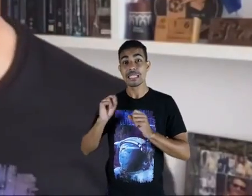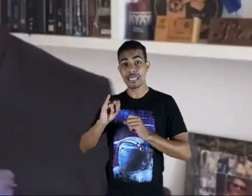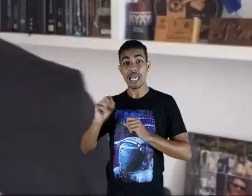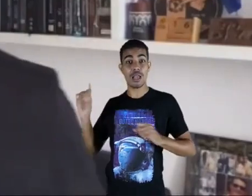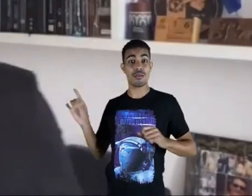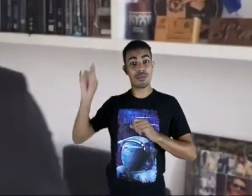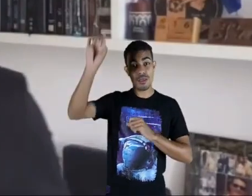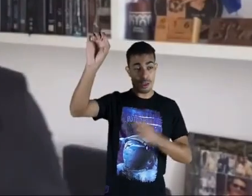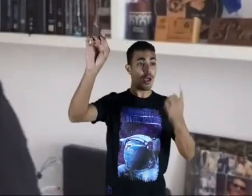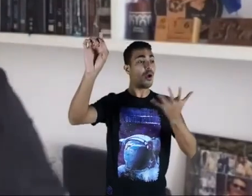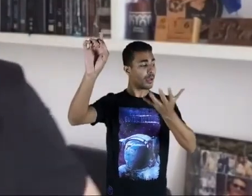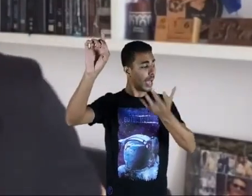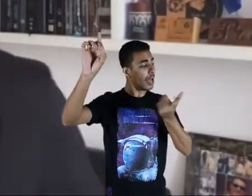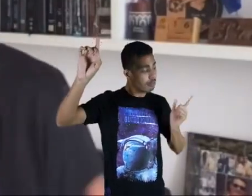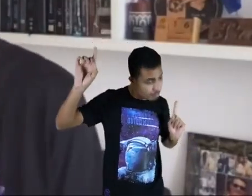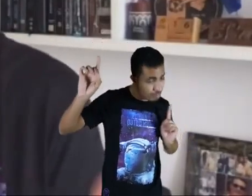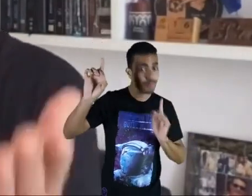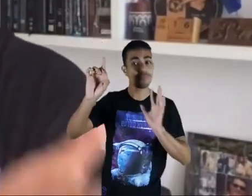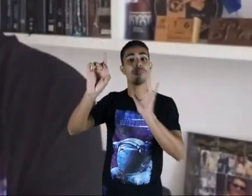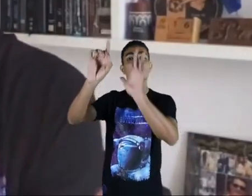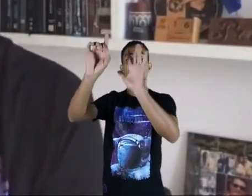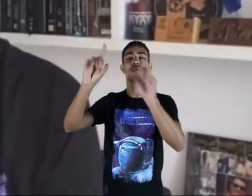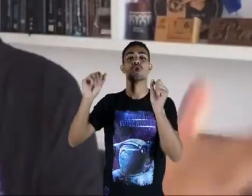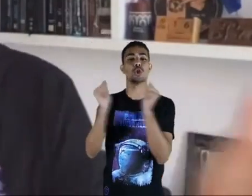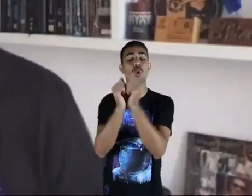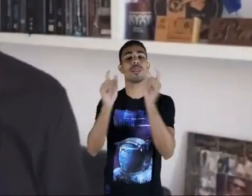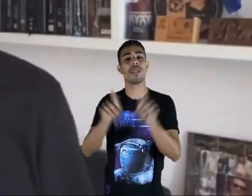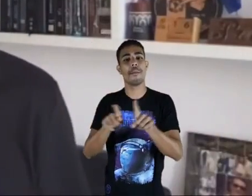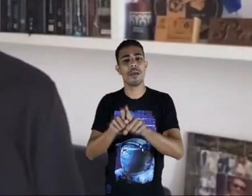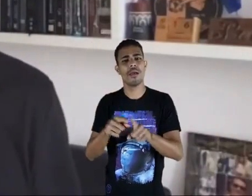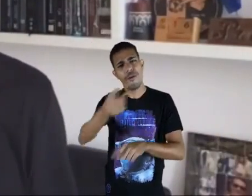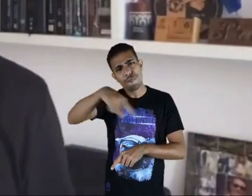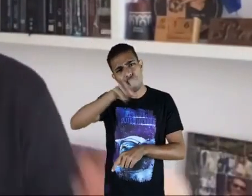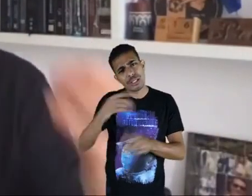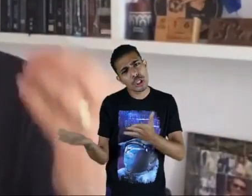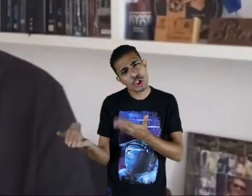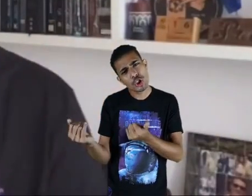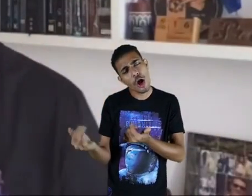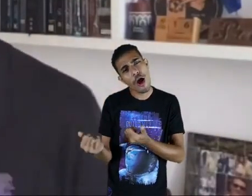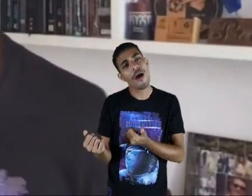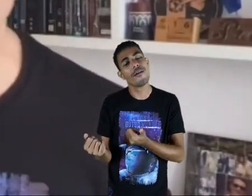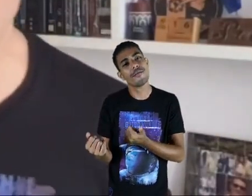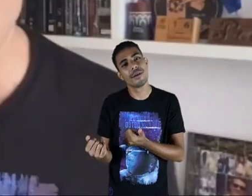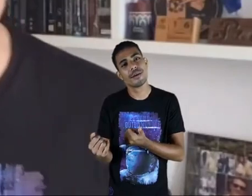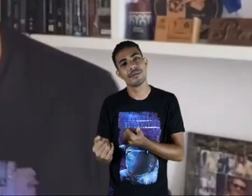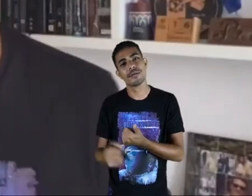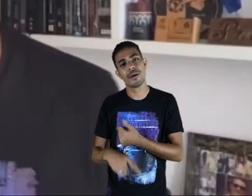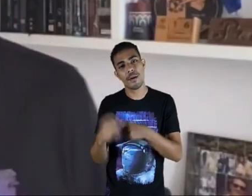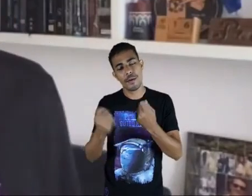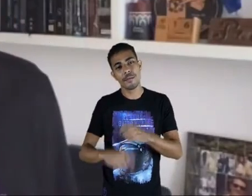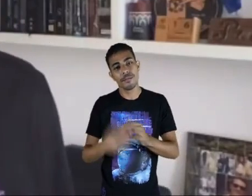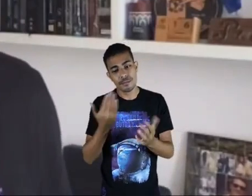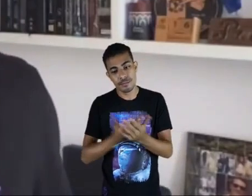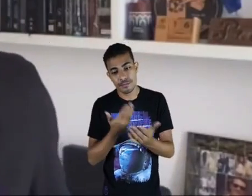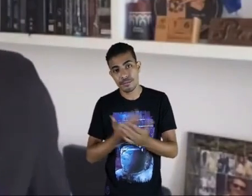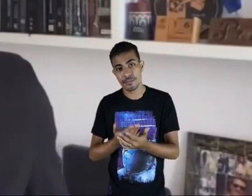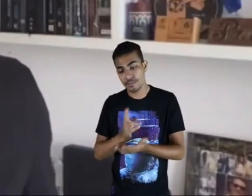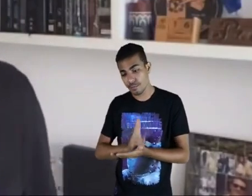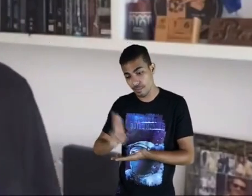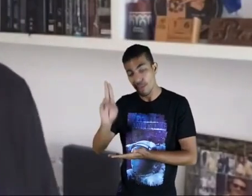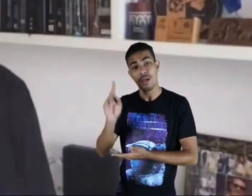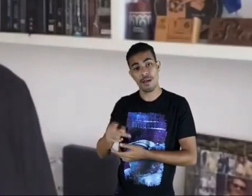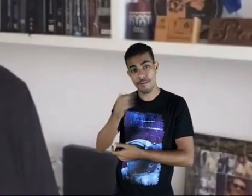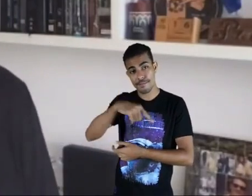o plano de Deus maravilhoso para a juventude, para você que é do outro mundo, para vocês que são universitários, e eu quero apresentar